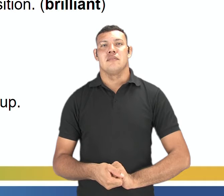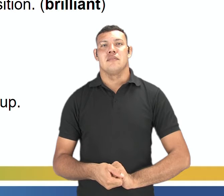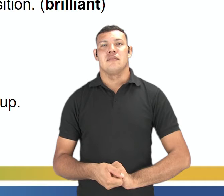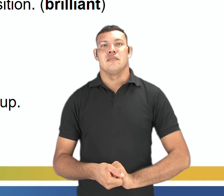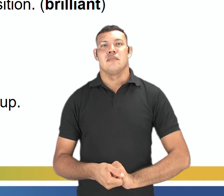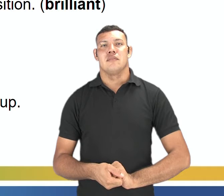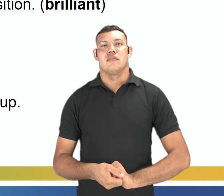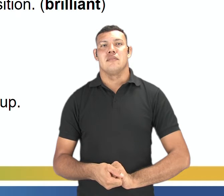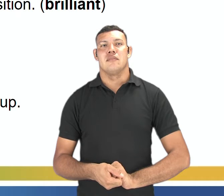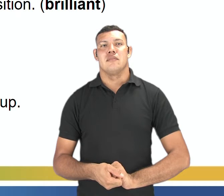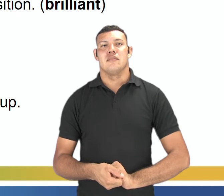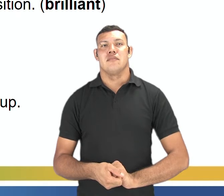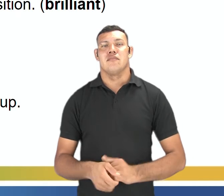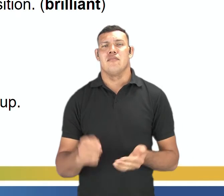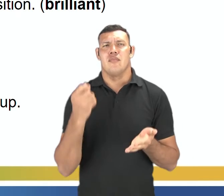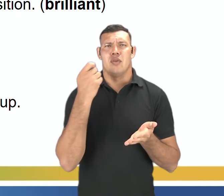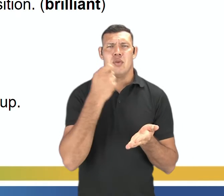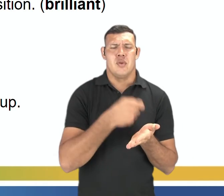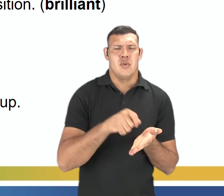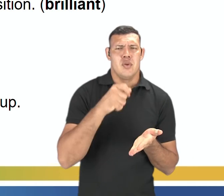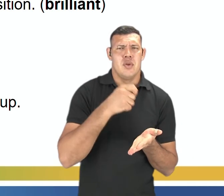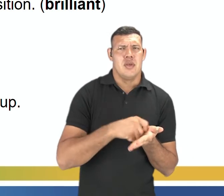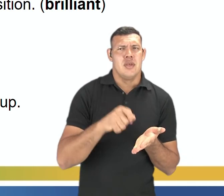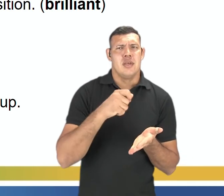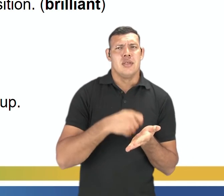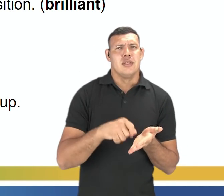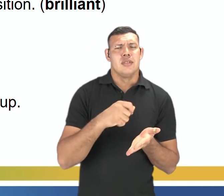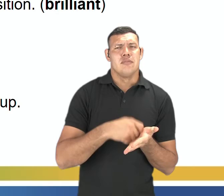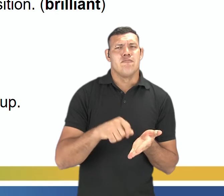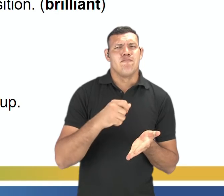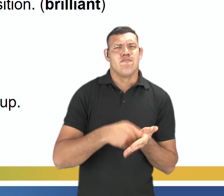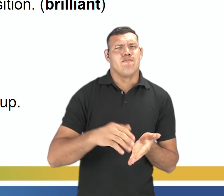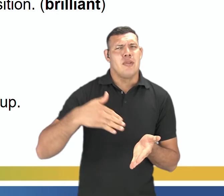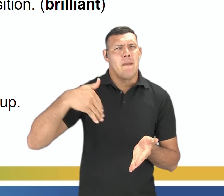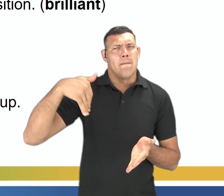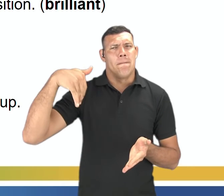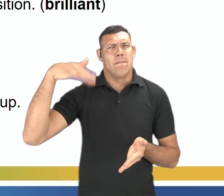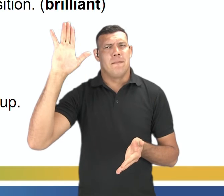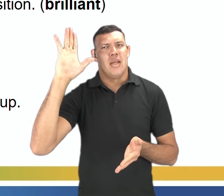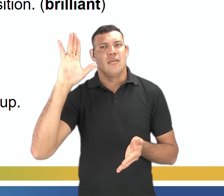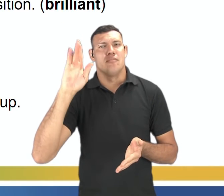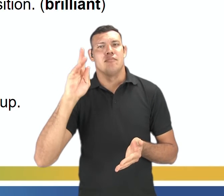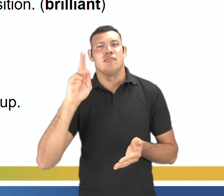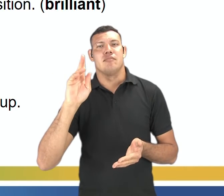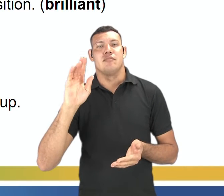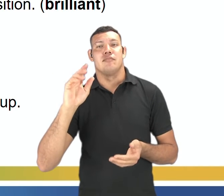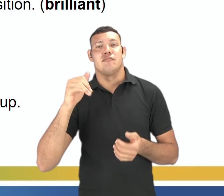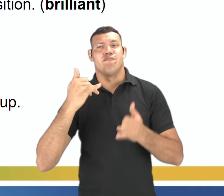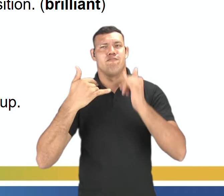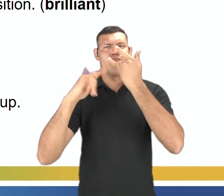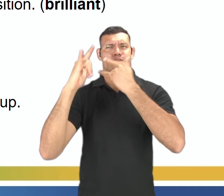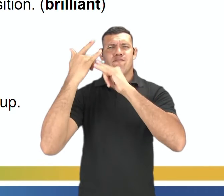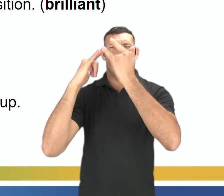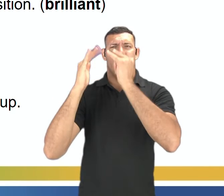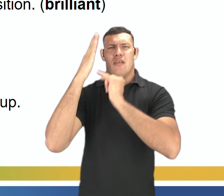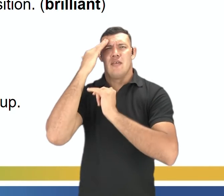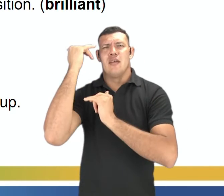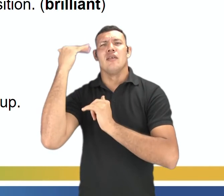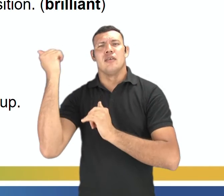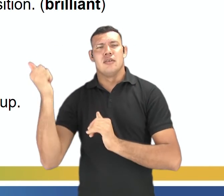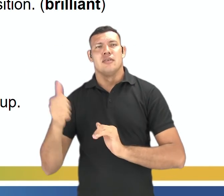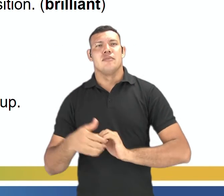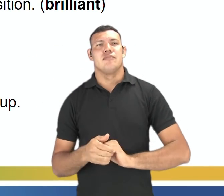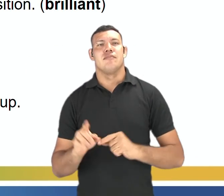Chris, quem escreveu a composição mais brilhante. Letter E, we have summer,